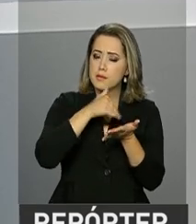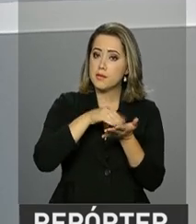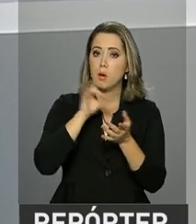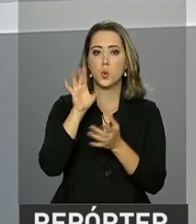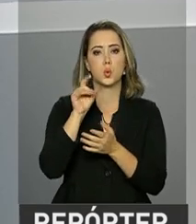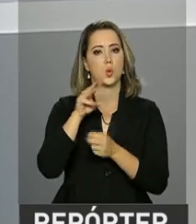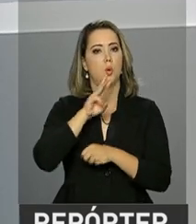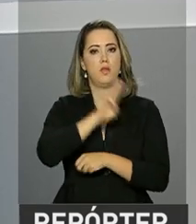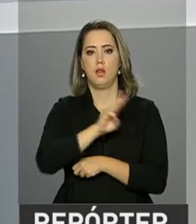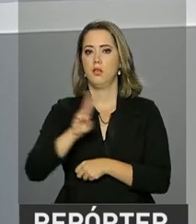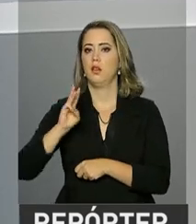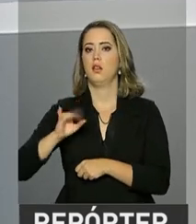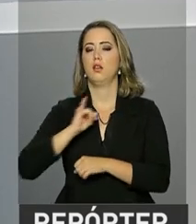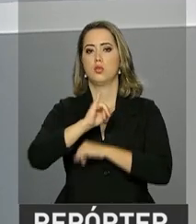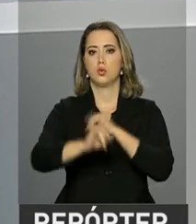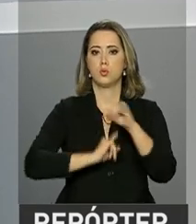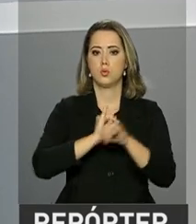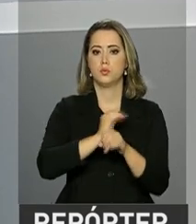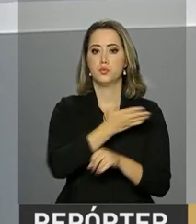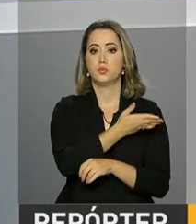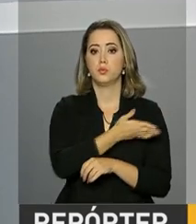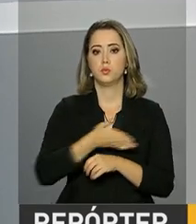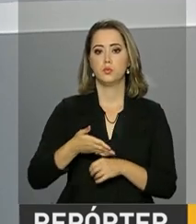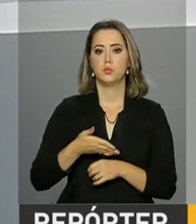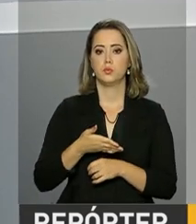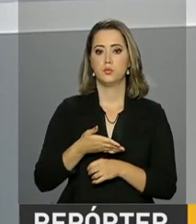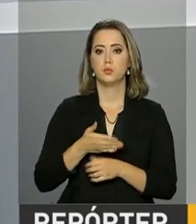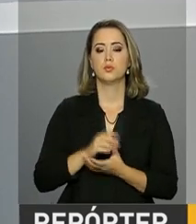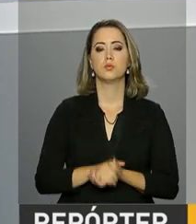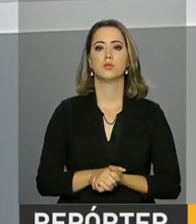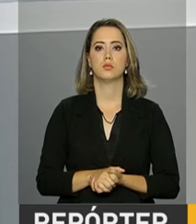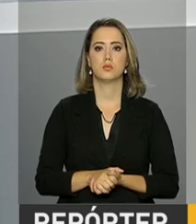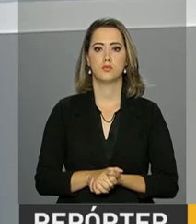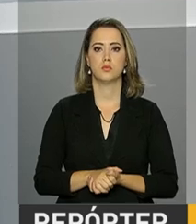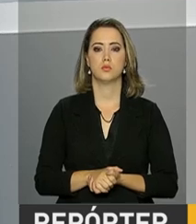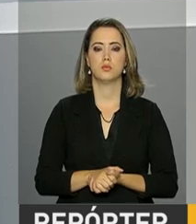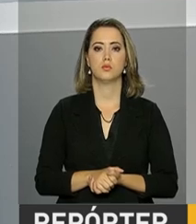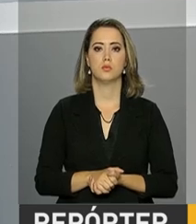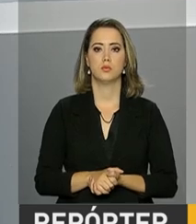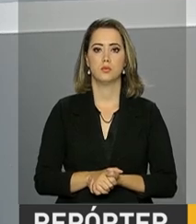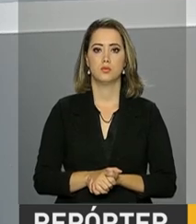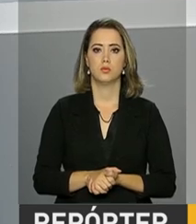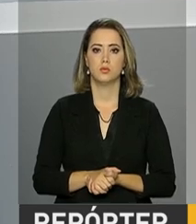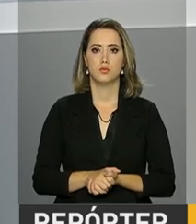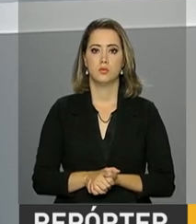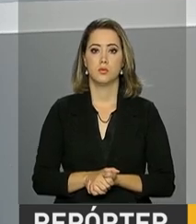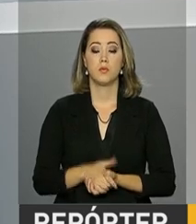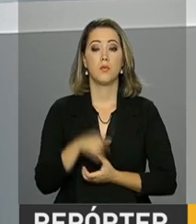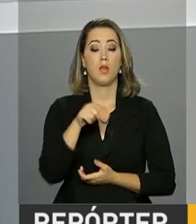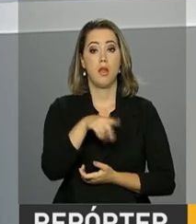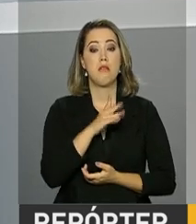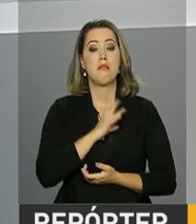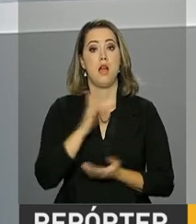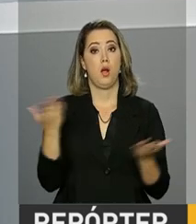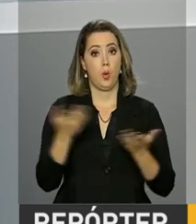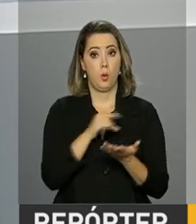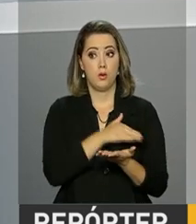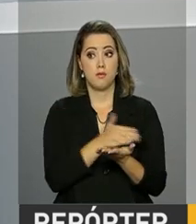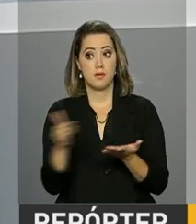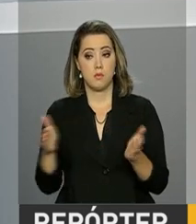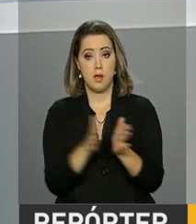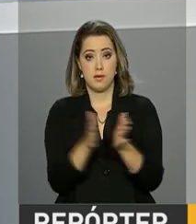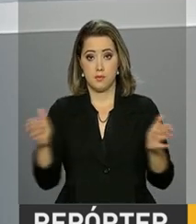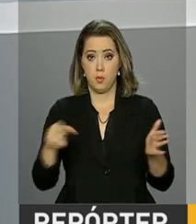exclusivamente pela internet em siteprouni.mec.gov.br para esta edição o